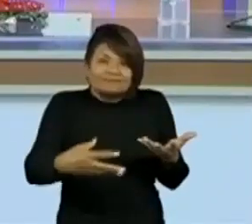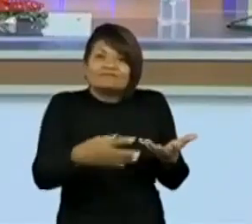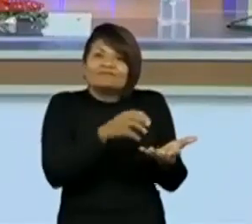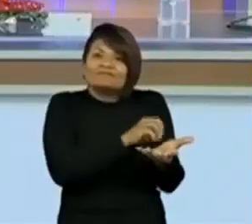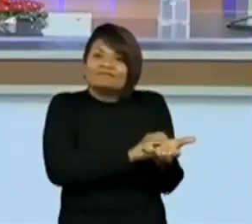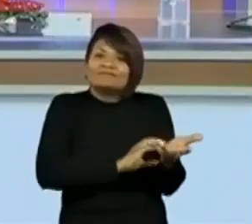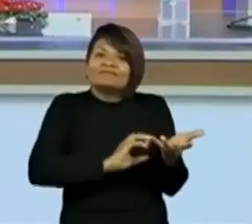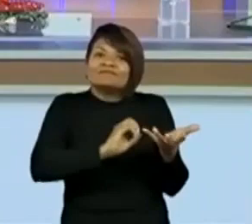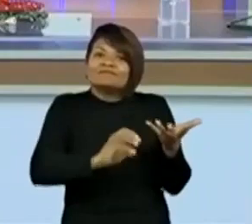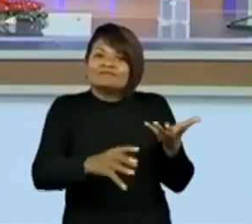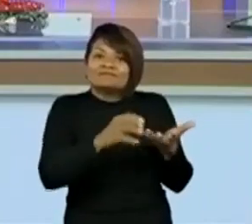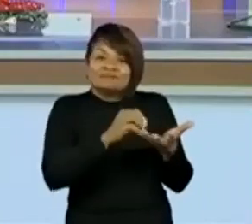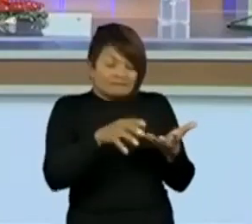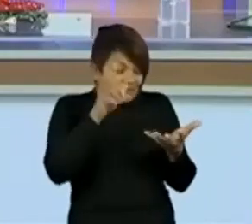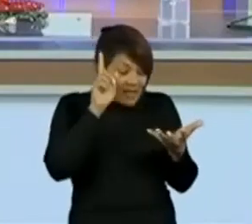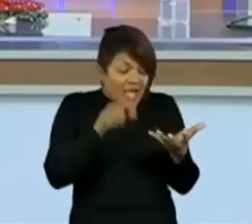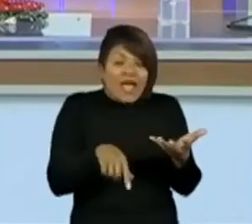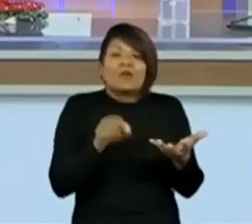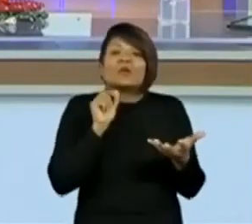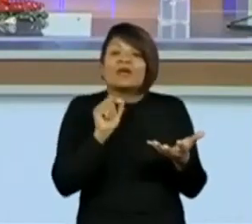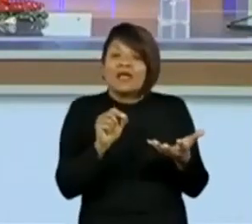Era uma grande concha.